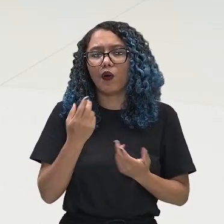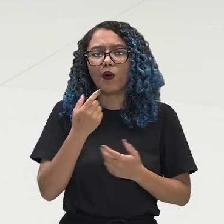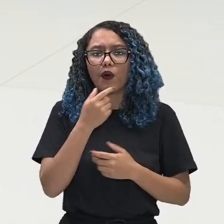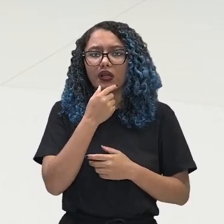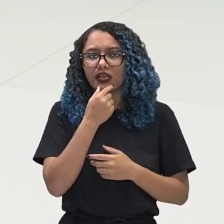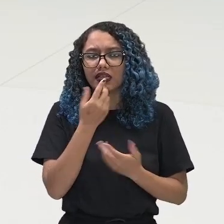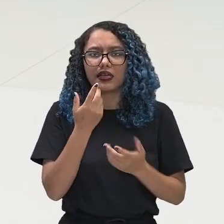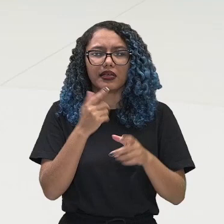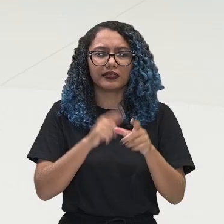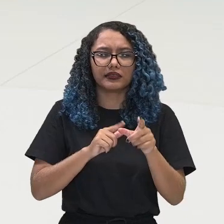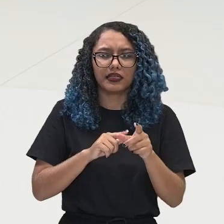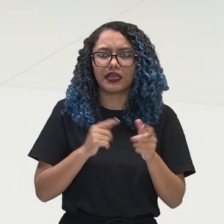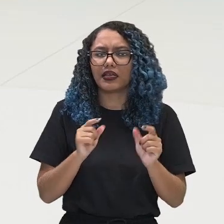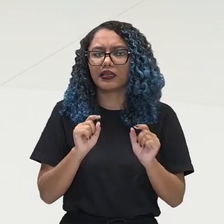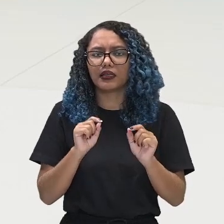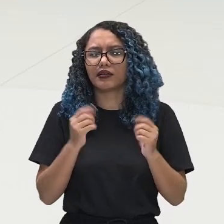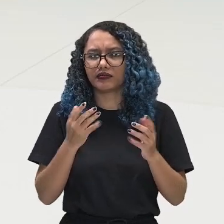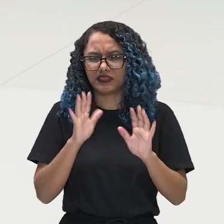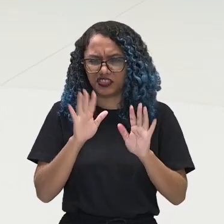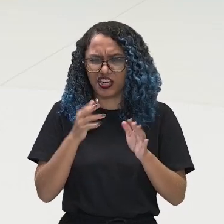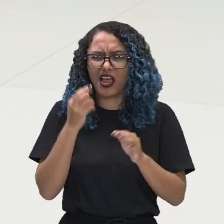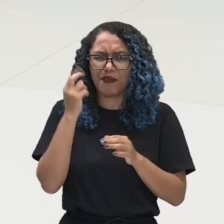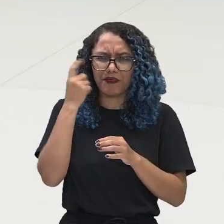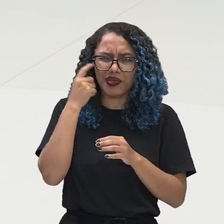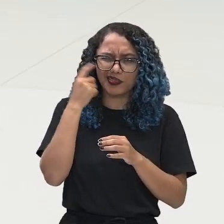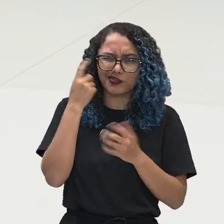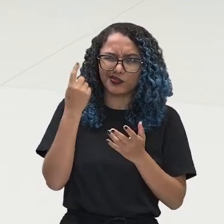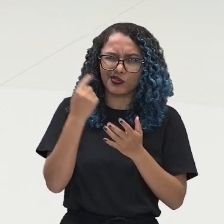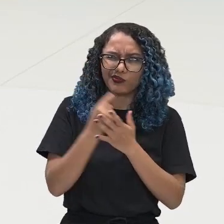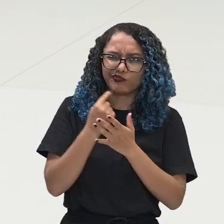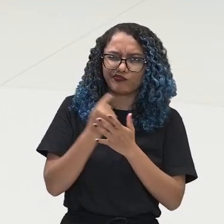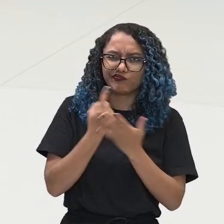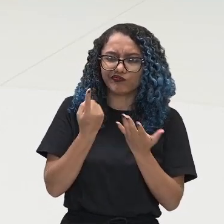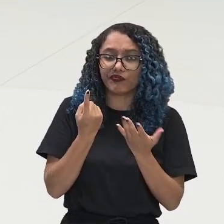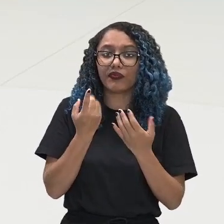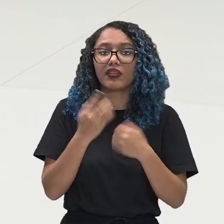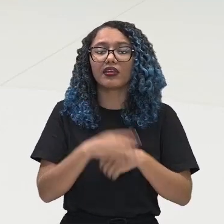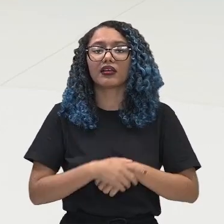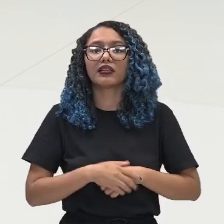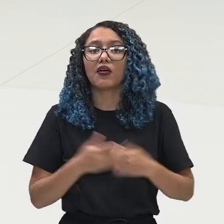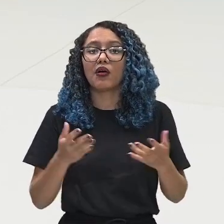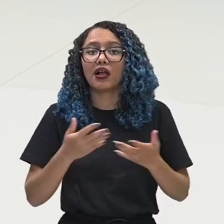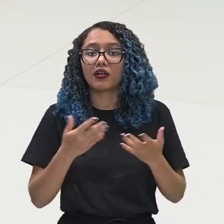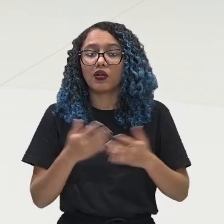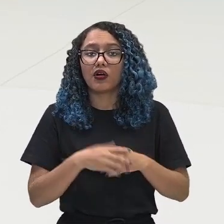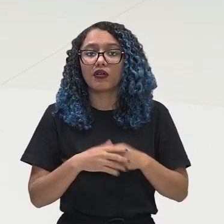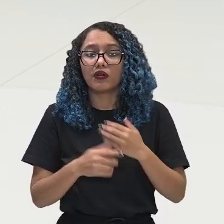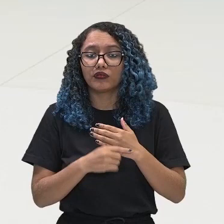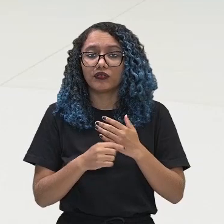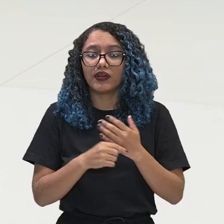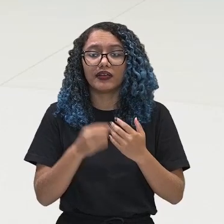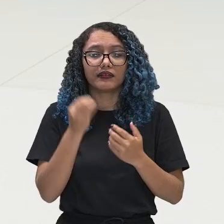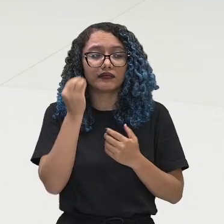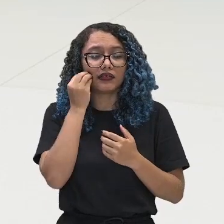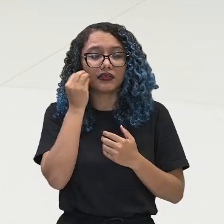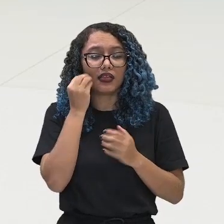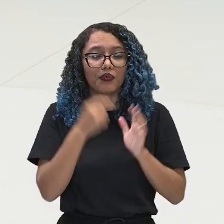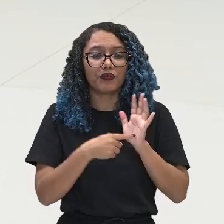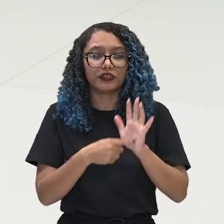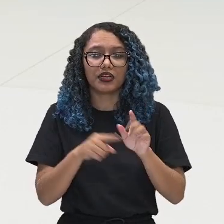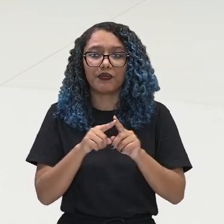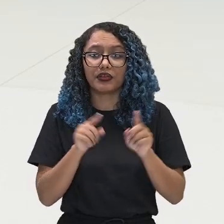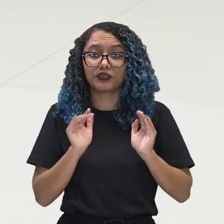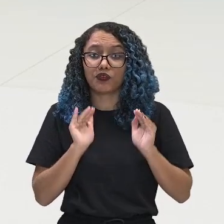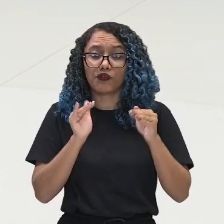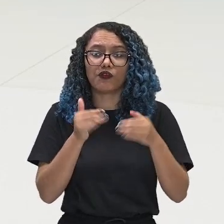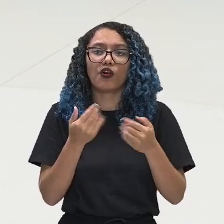quero letras? Você já se fez essa pergunta? Então, agora o autor vai tentar nos responder, mas aí voltado para a questão